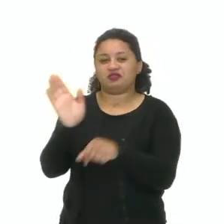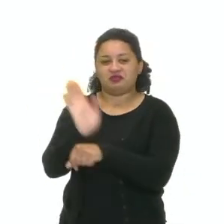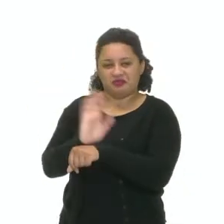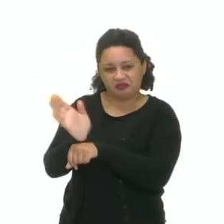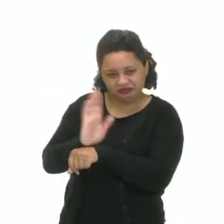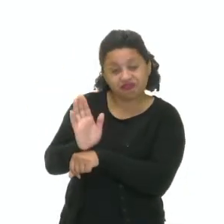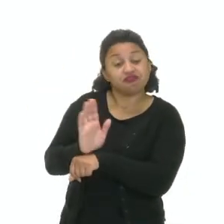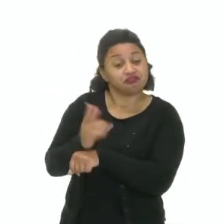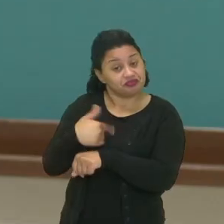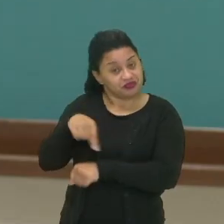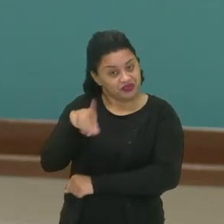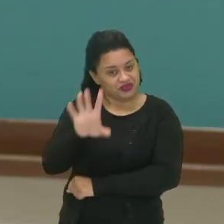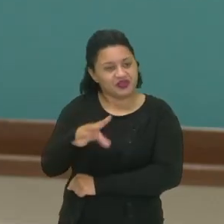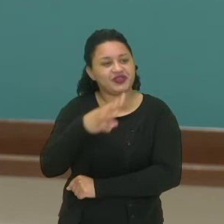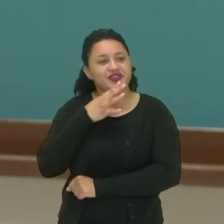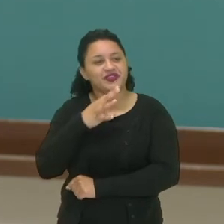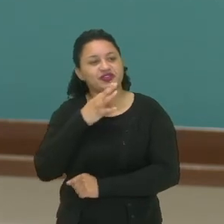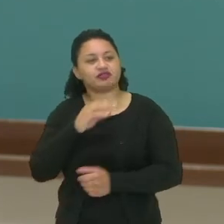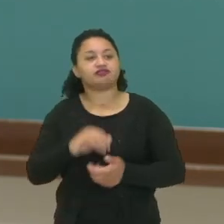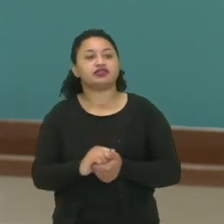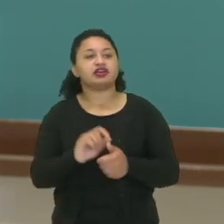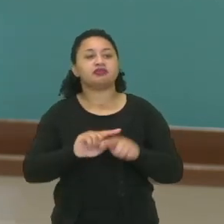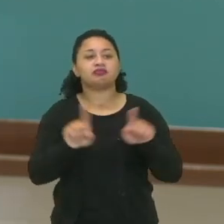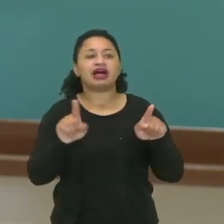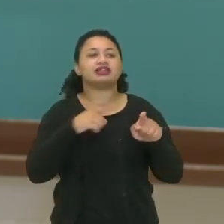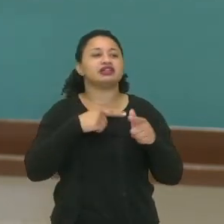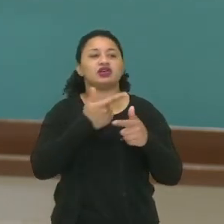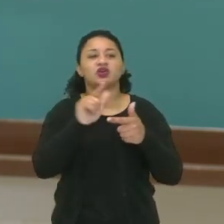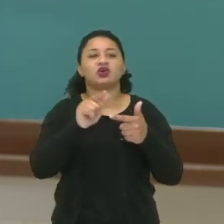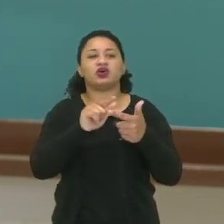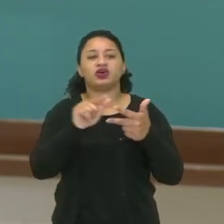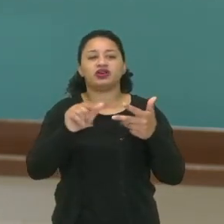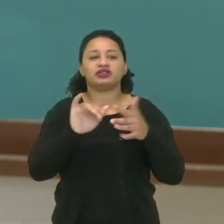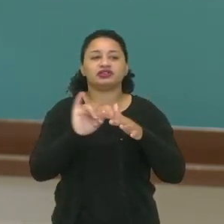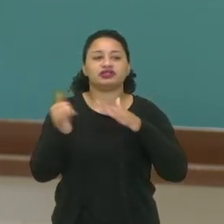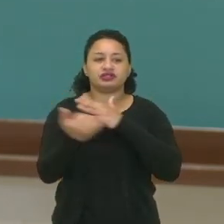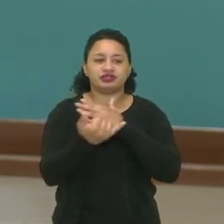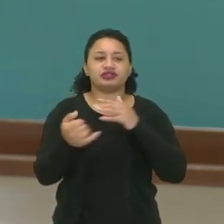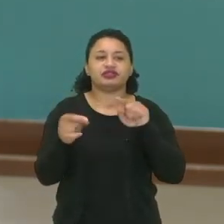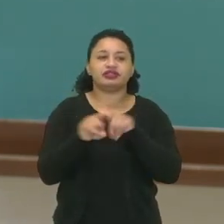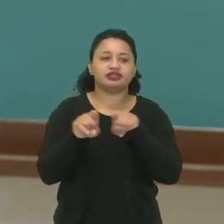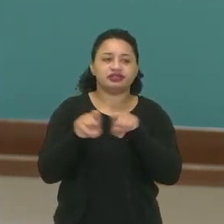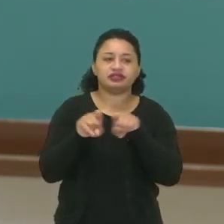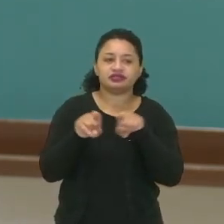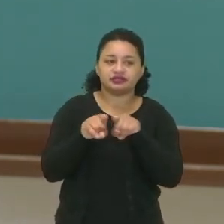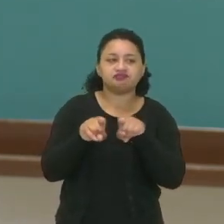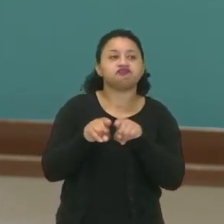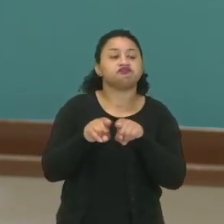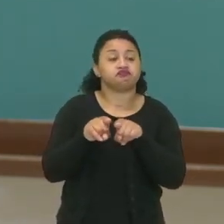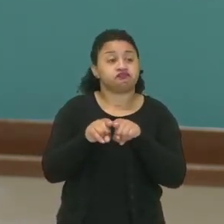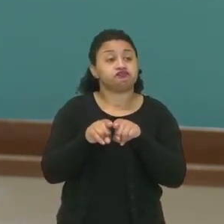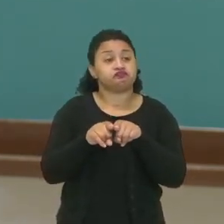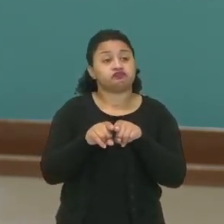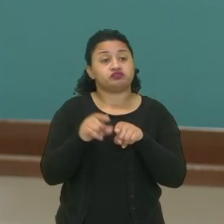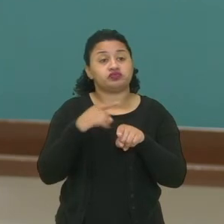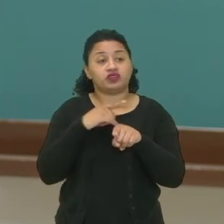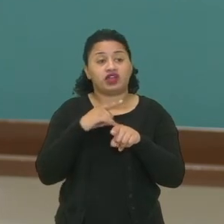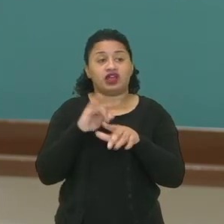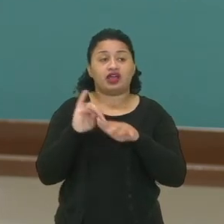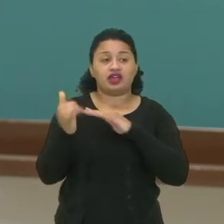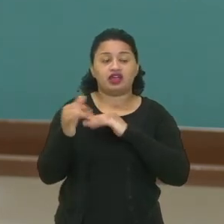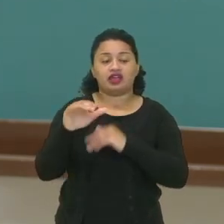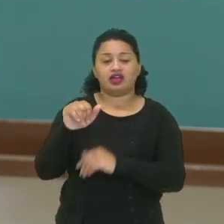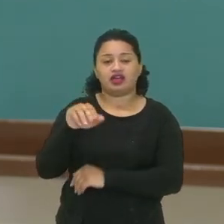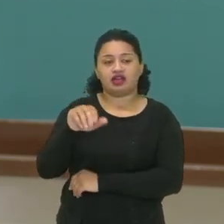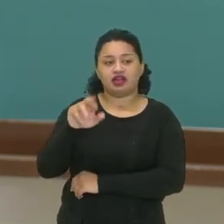exemplo, as ilhas Comores, as ilhas Maurício, né? No Oceano Atlântico temos agora também aqui, ó, as Ilhas Canárias, que recentemente